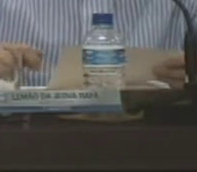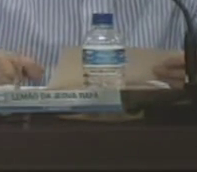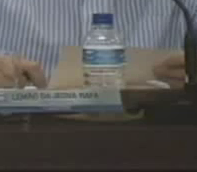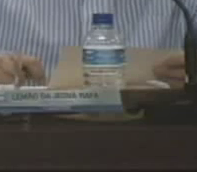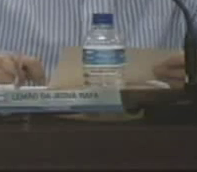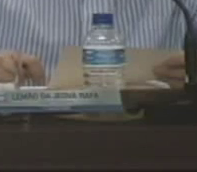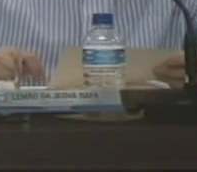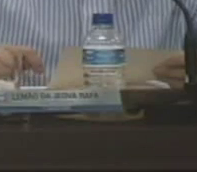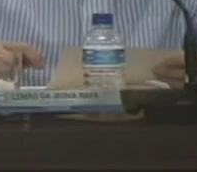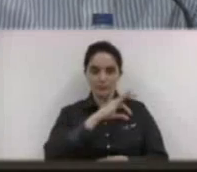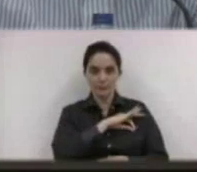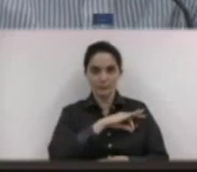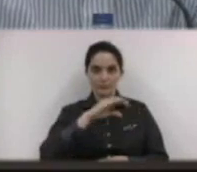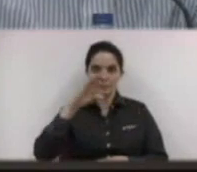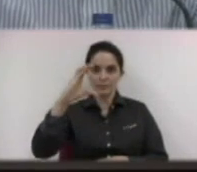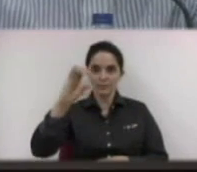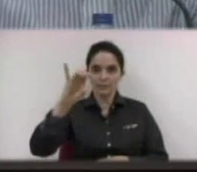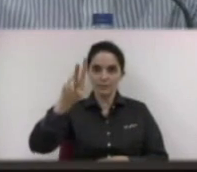Policial Civil,